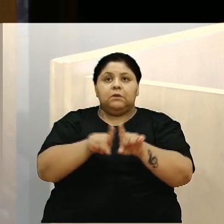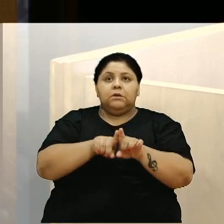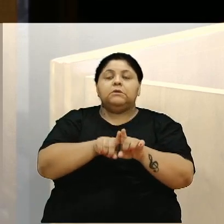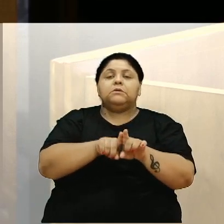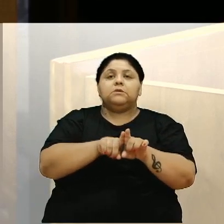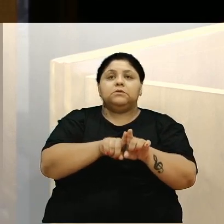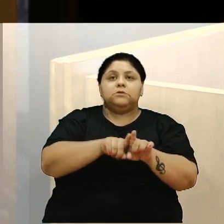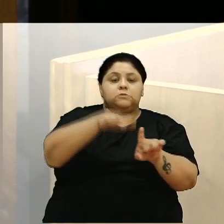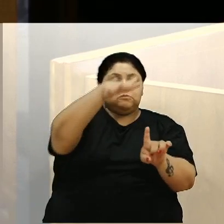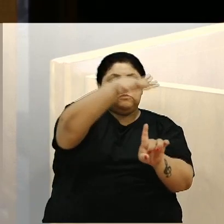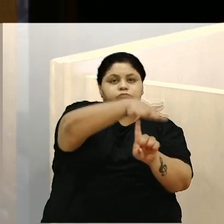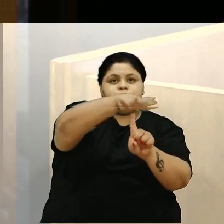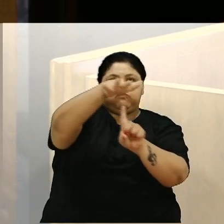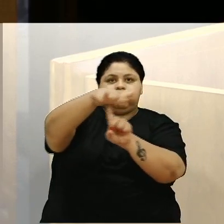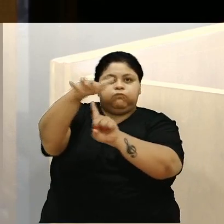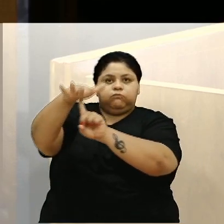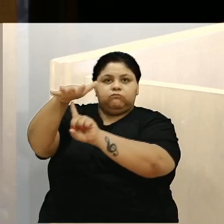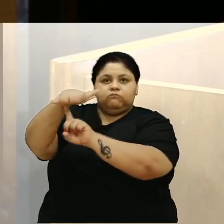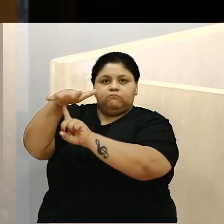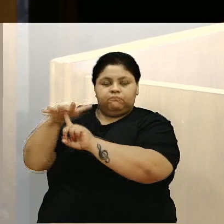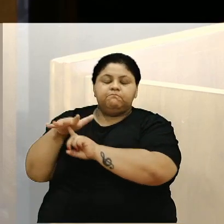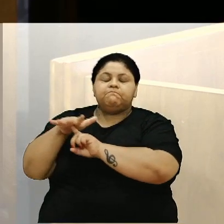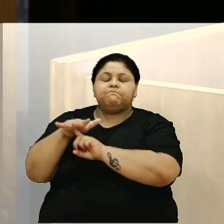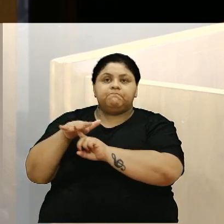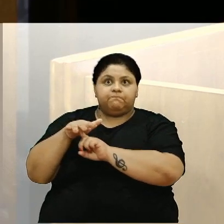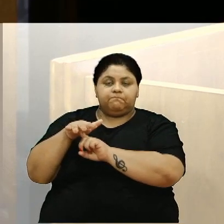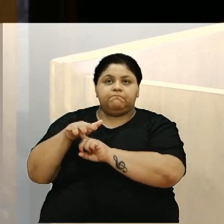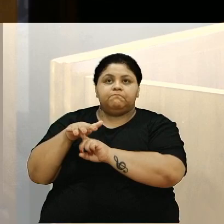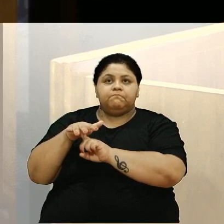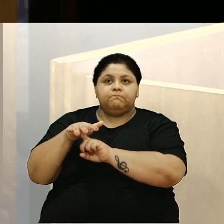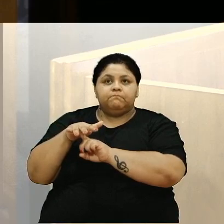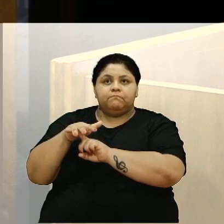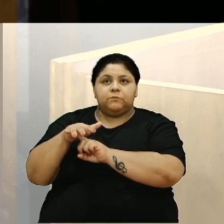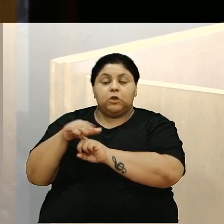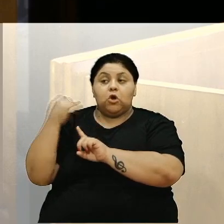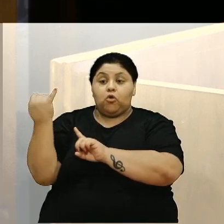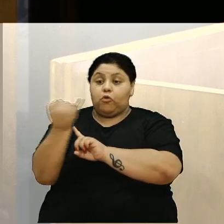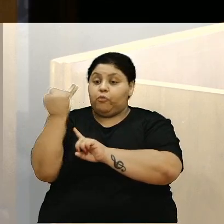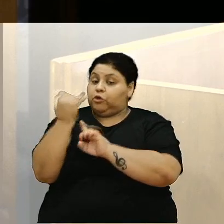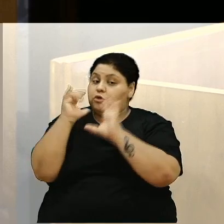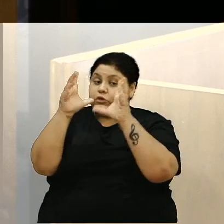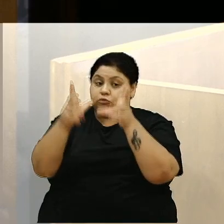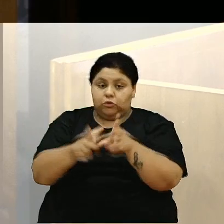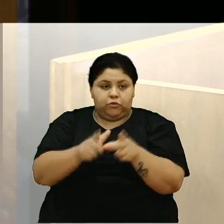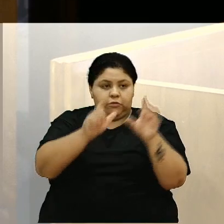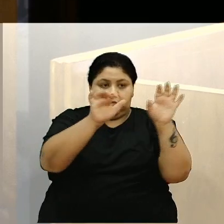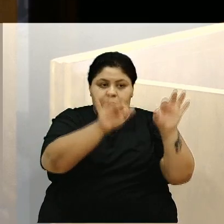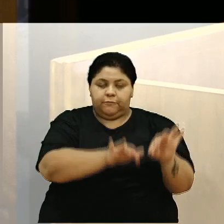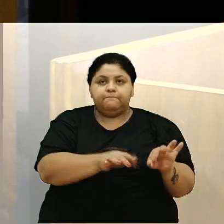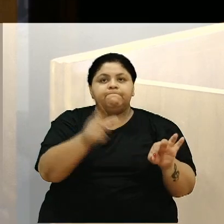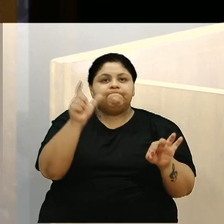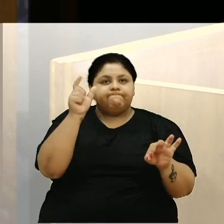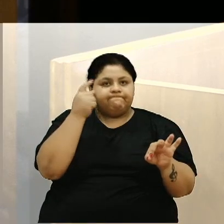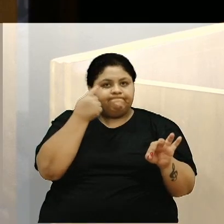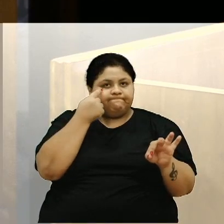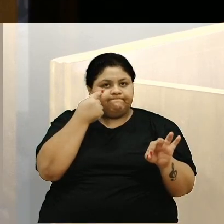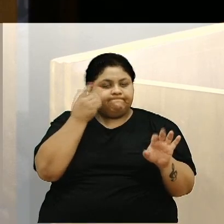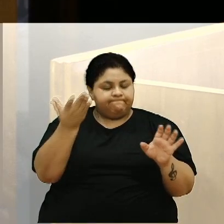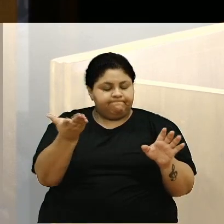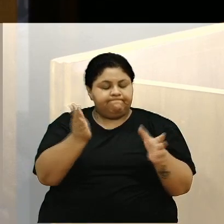também a tenda, exposições. E o importante disso tudo, para concluir, vejam bem, a